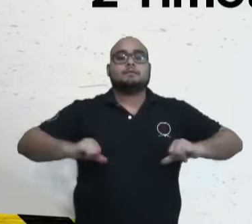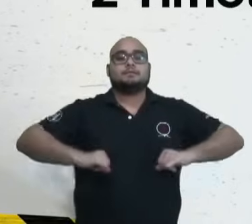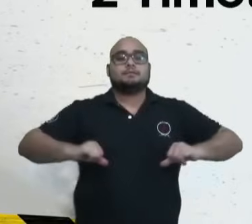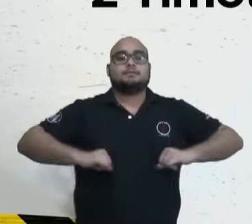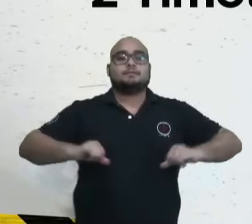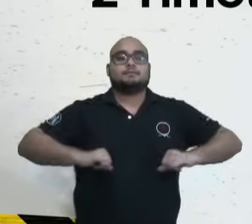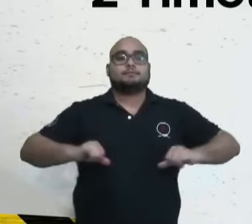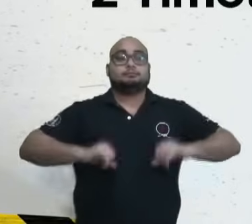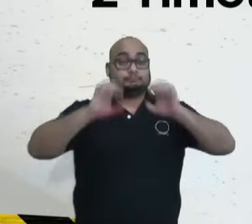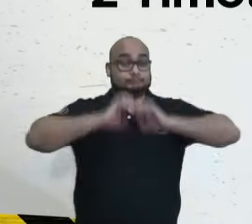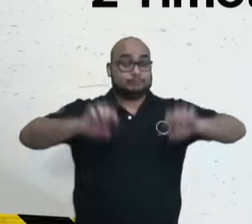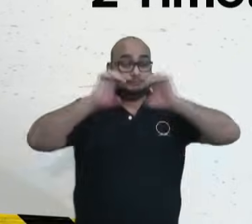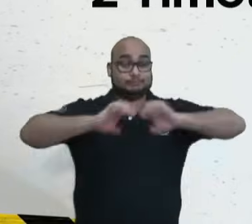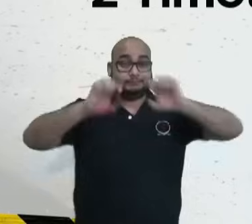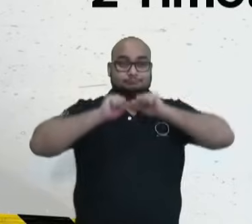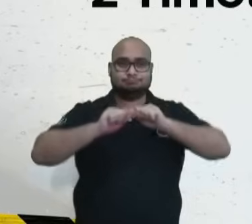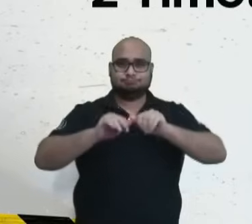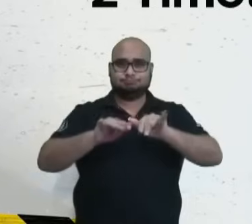teu